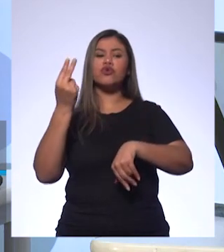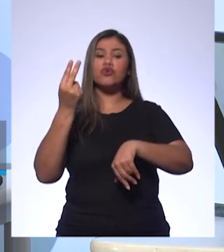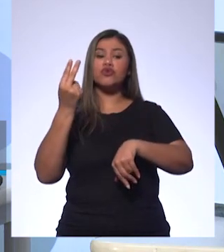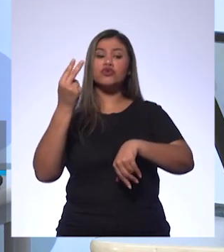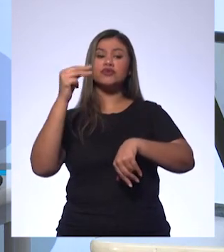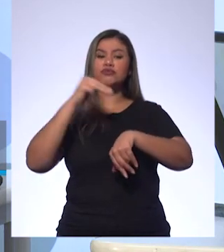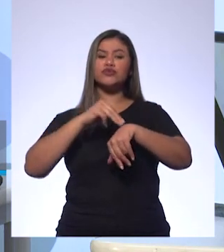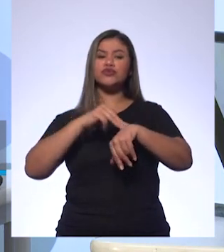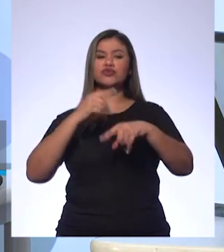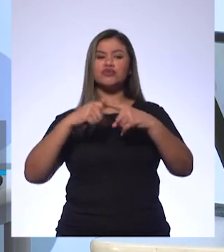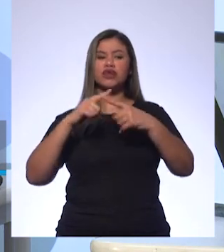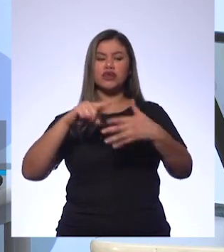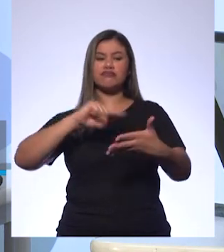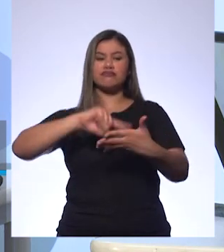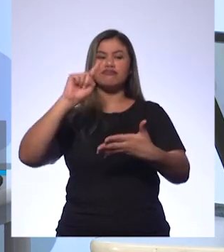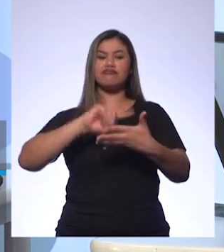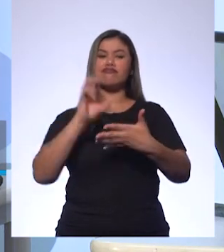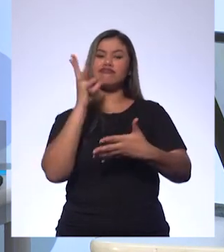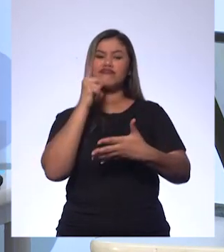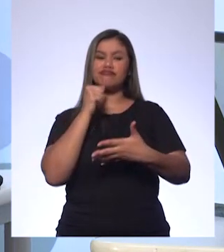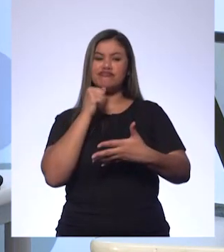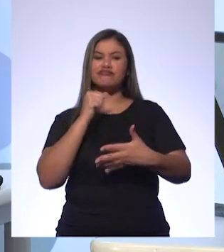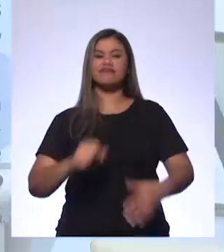o chat demora para subir, tá, gente?